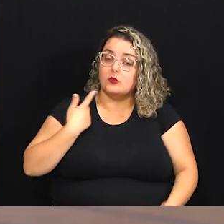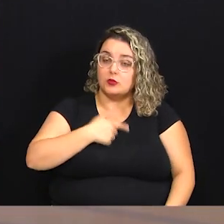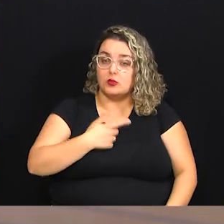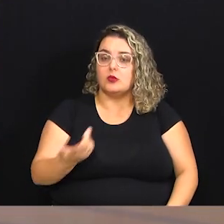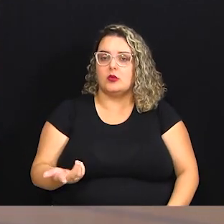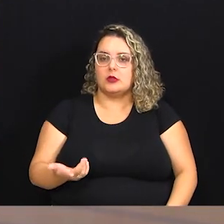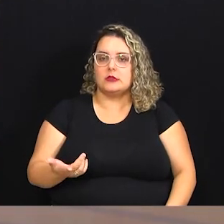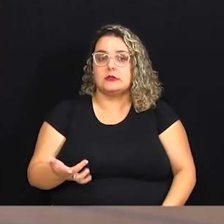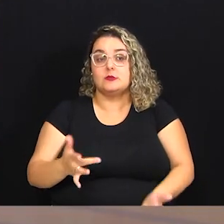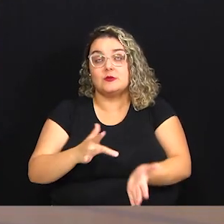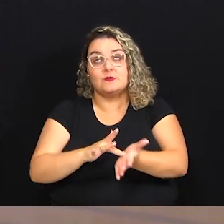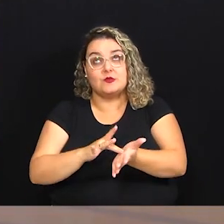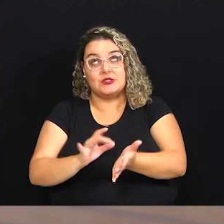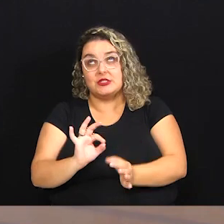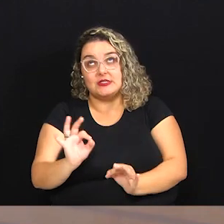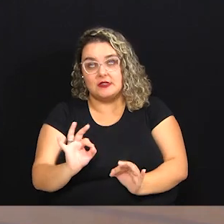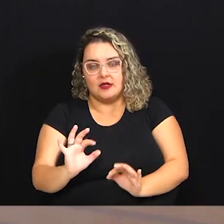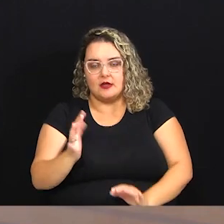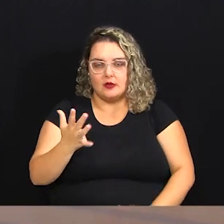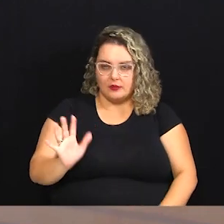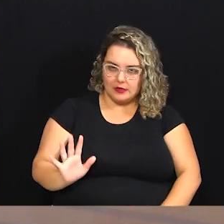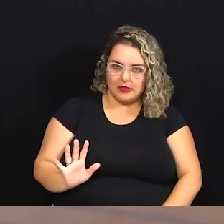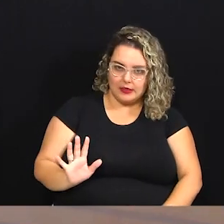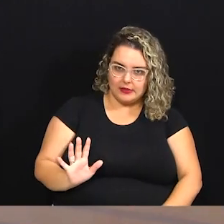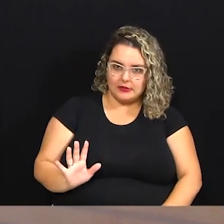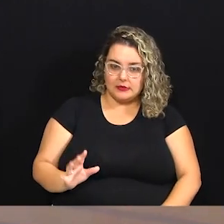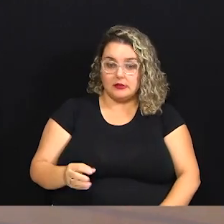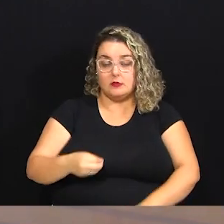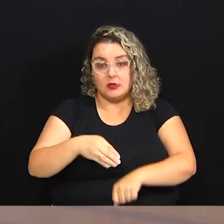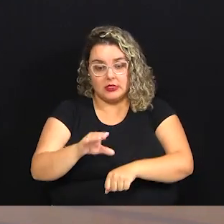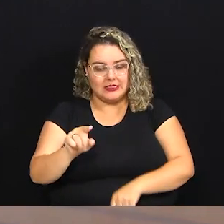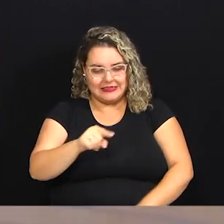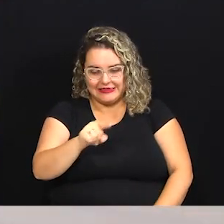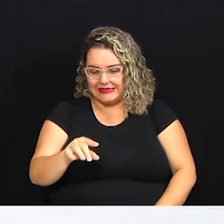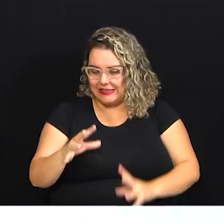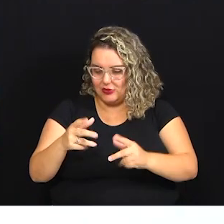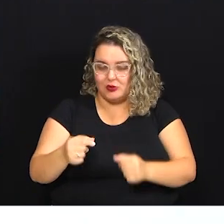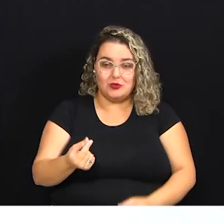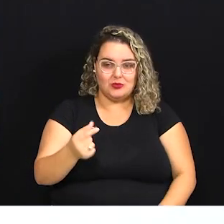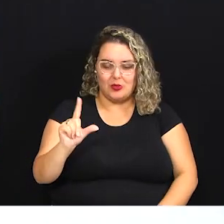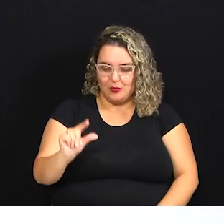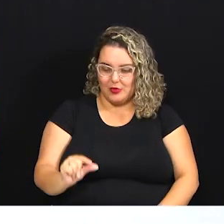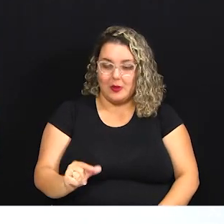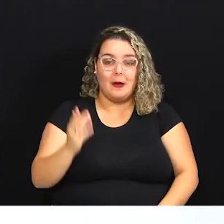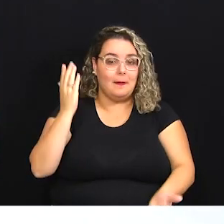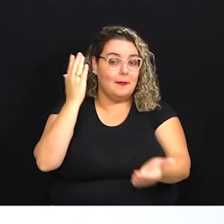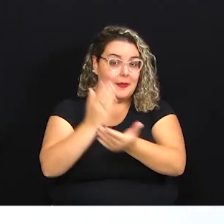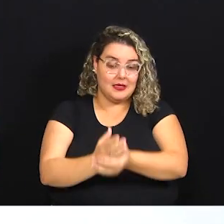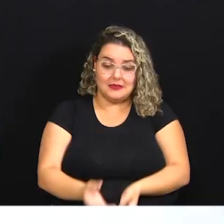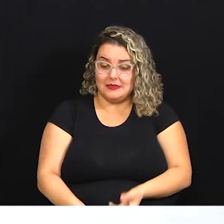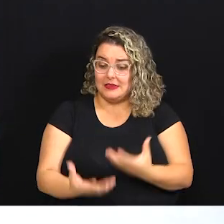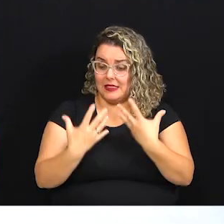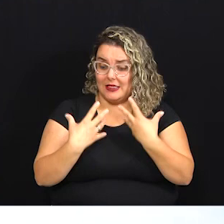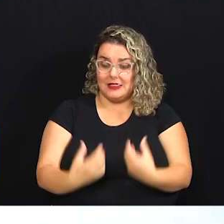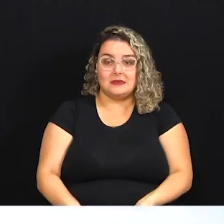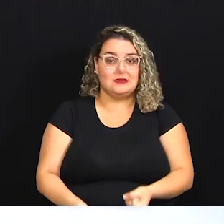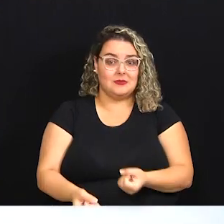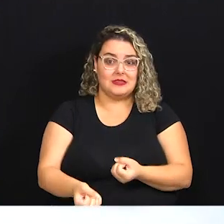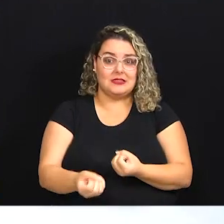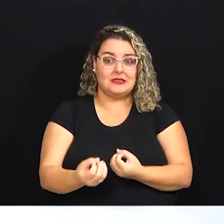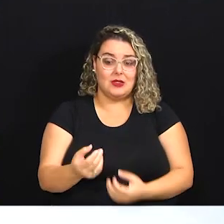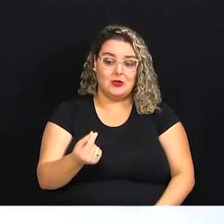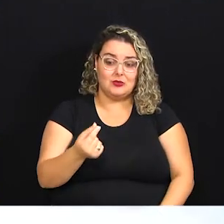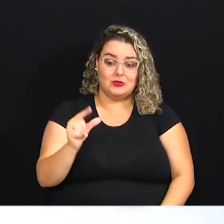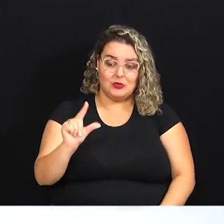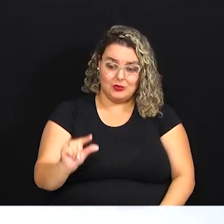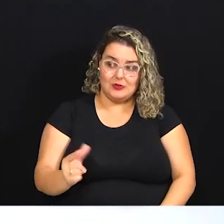a gente tem que se auto-enganar. Então a minha dica é cancela todas as promoções, para de receber as promoções, porque a